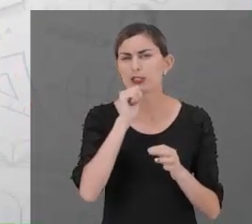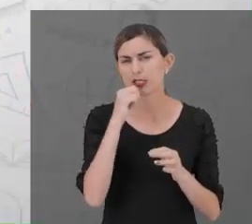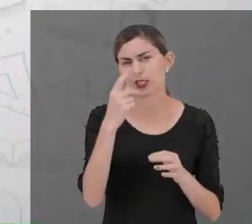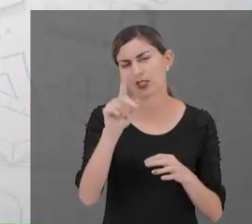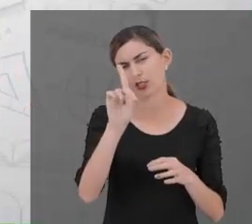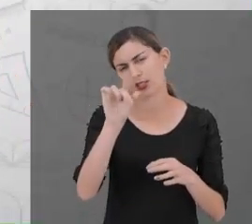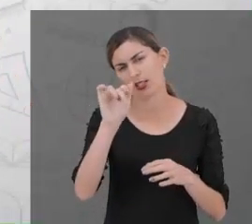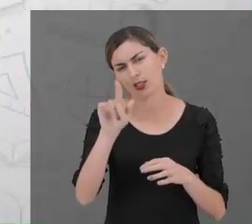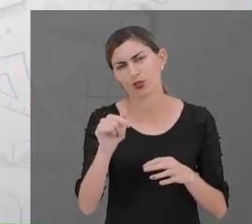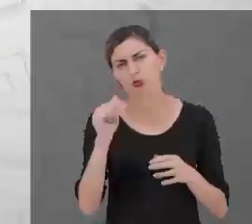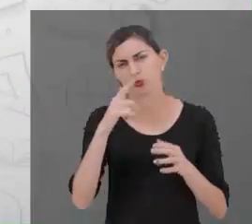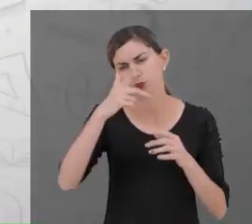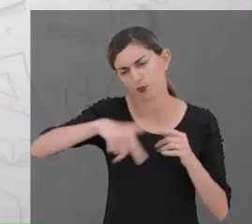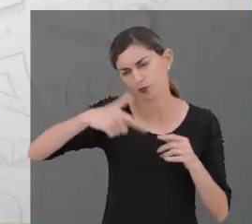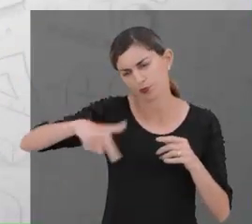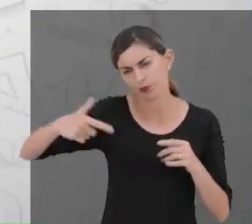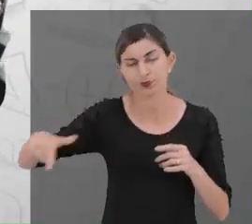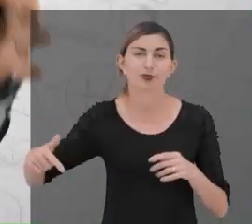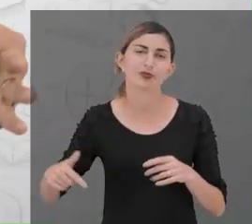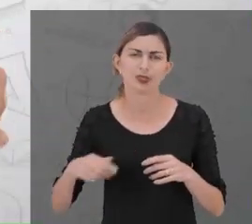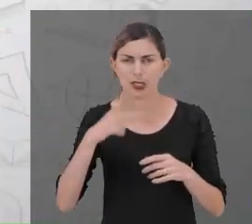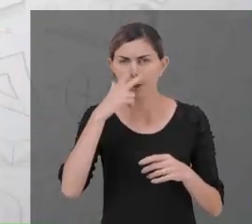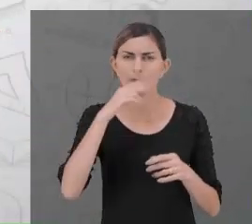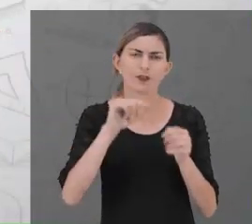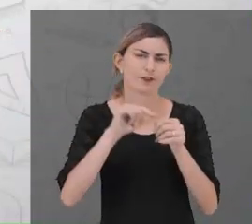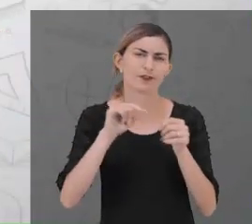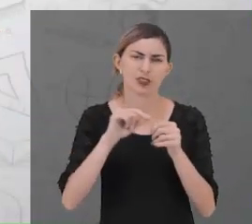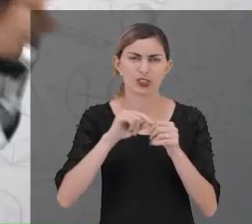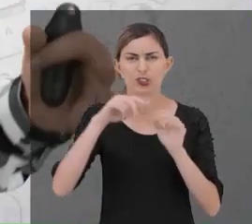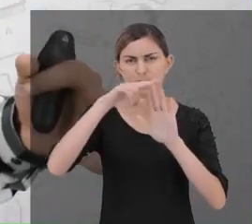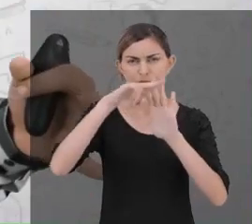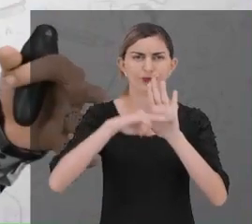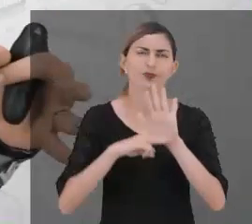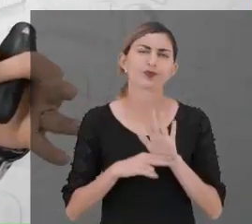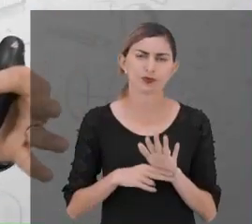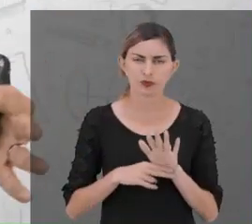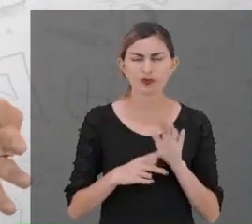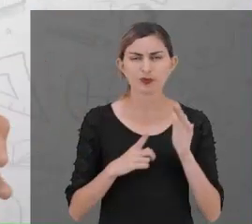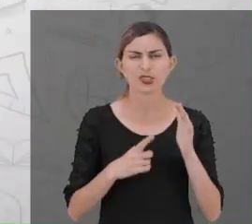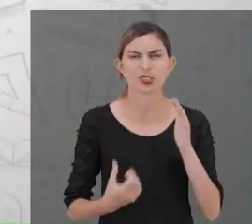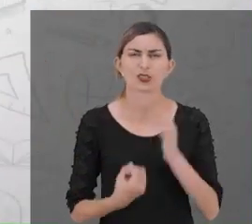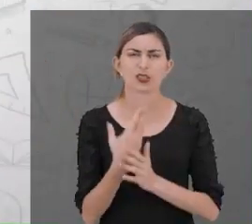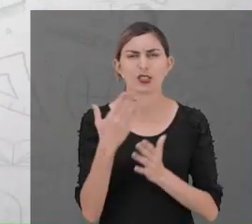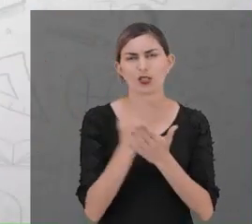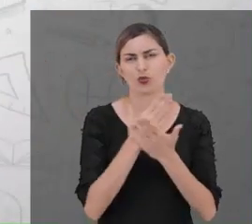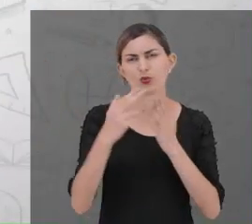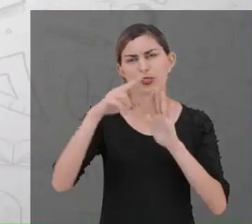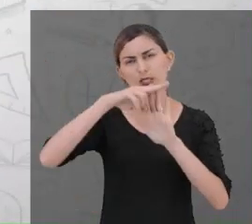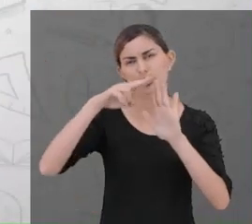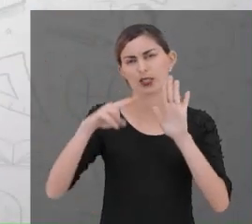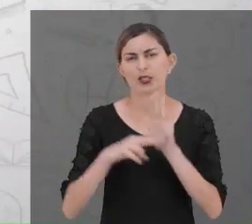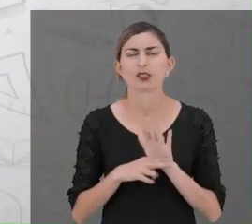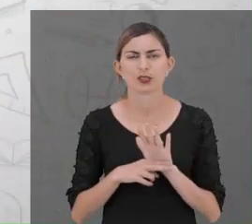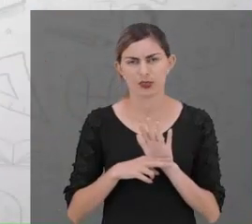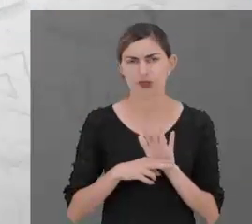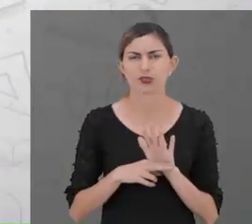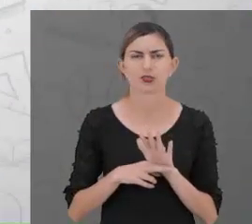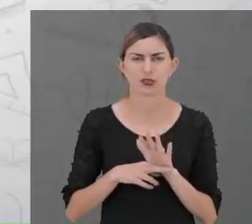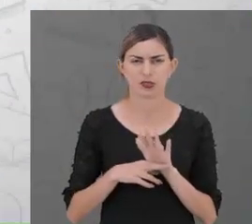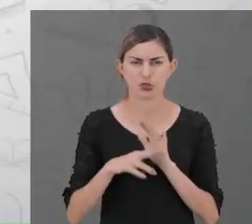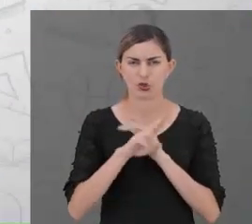tabela sem que esses dados eles se repitam, mesmo fazendo a normalização. Existem algumas